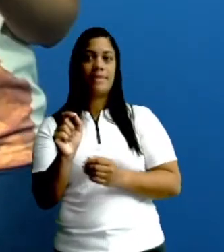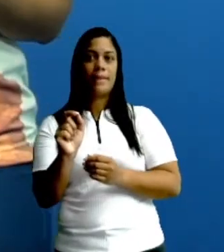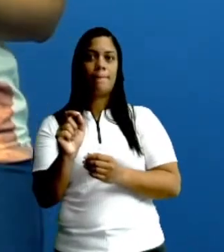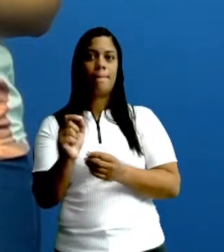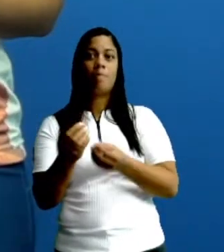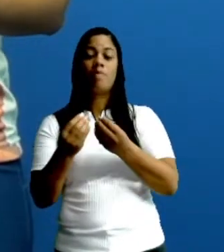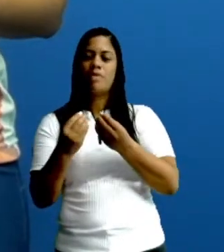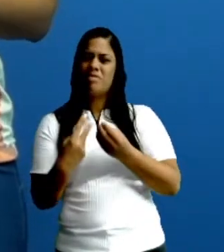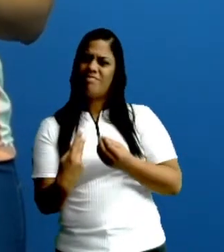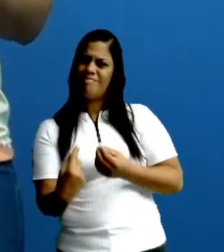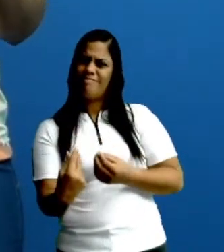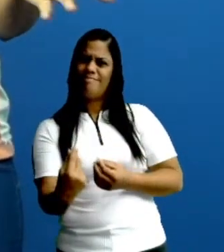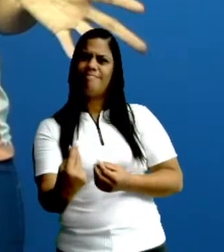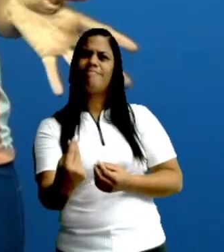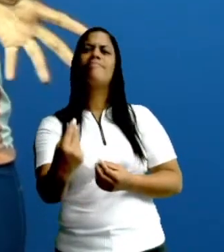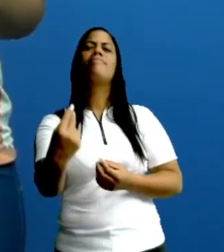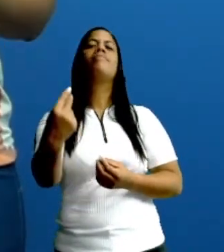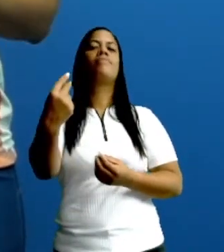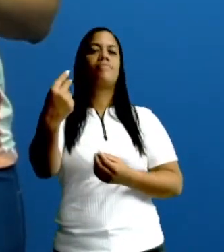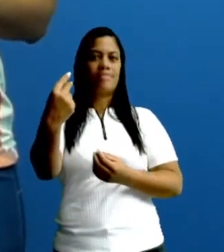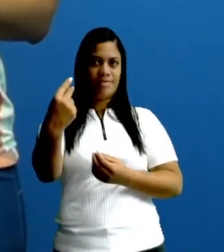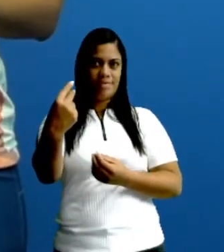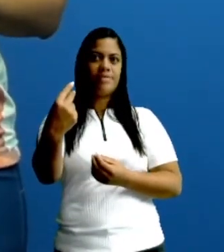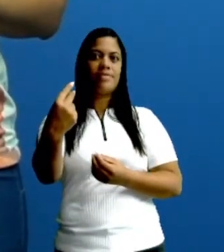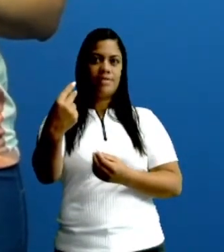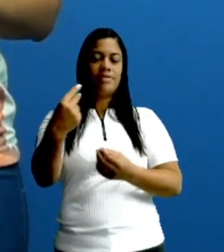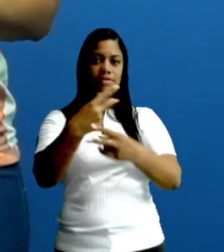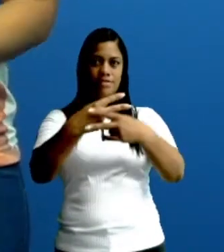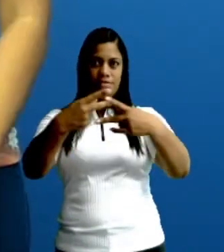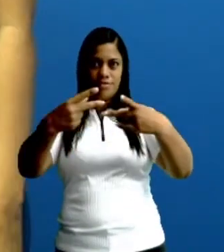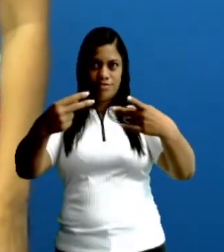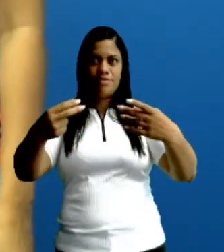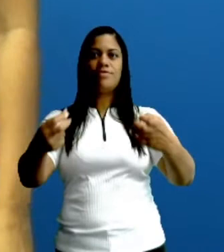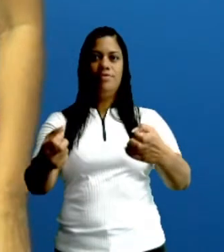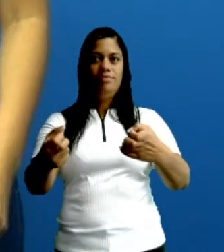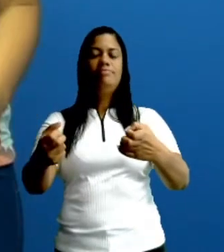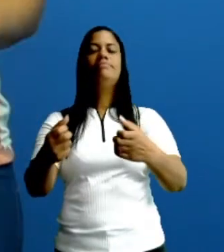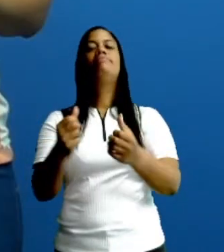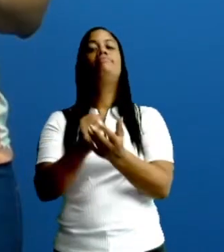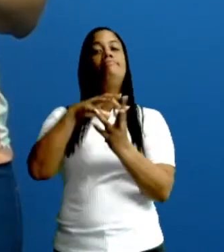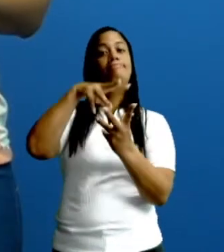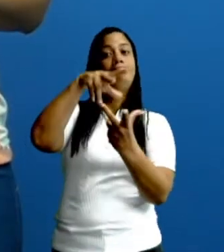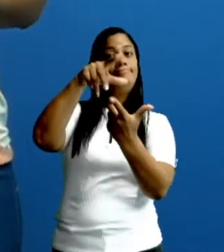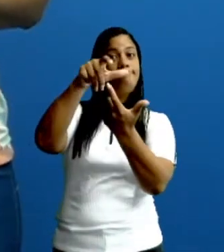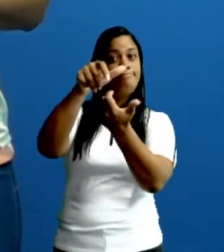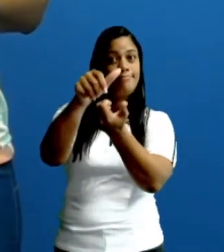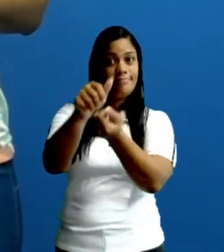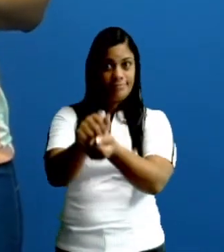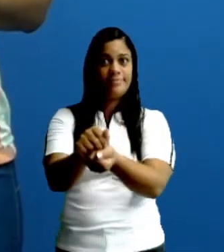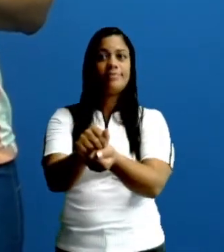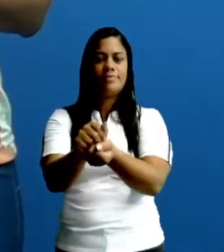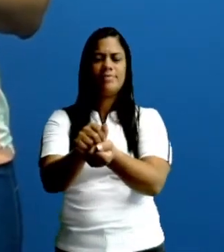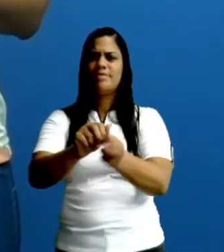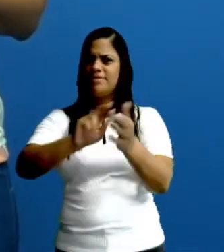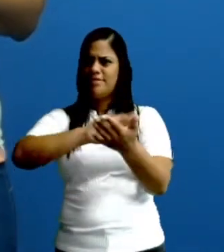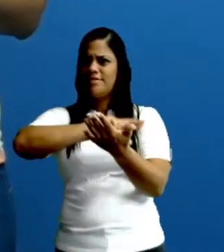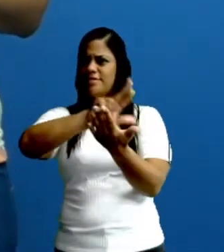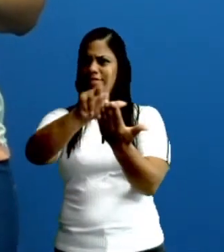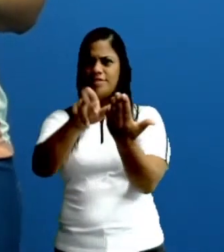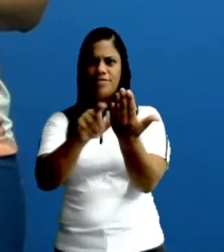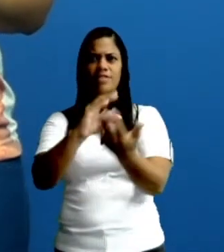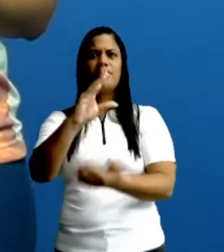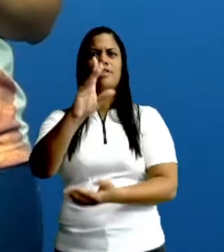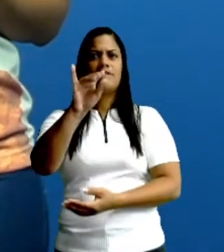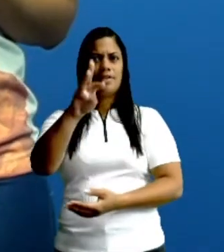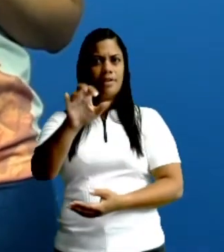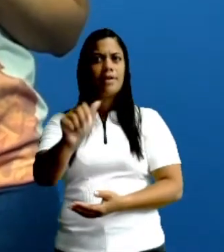mais duradoura em que se encontra e ocorrem os fenômenos atmosféricos. Existem vários tipos de clima